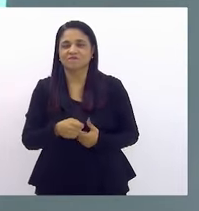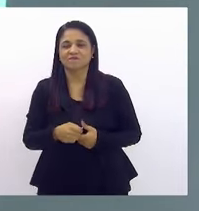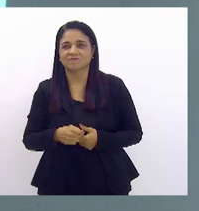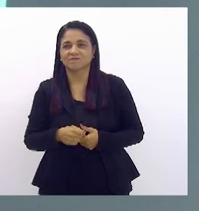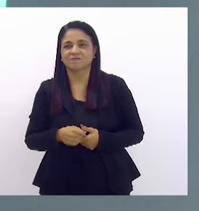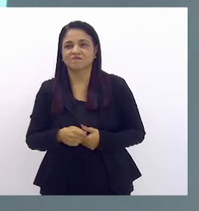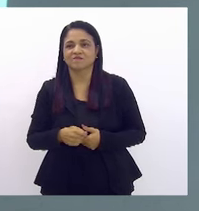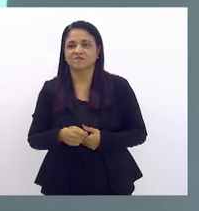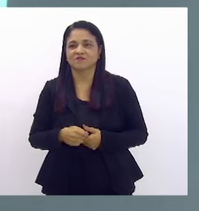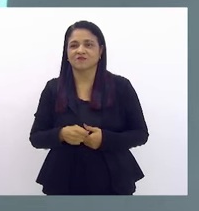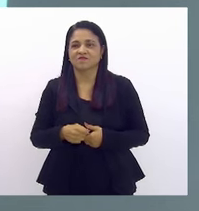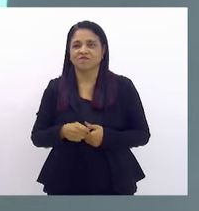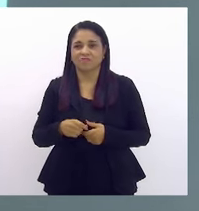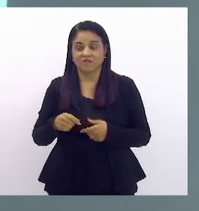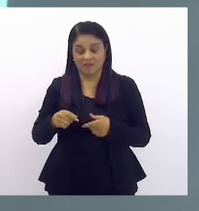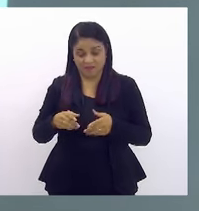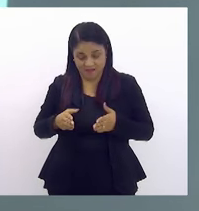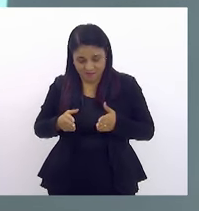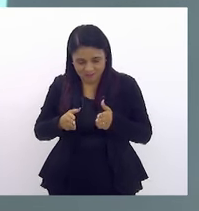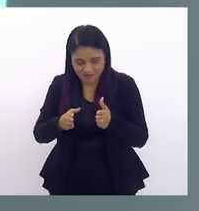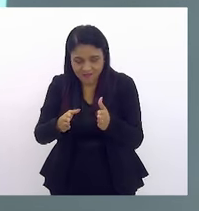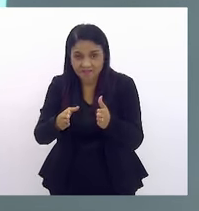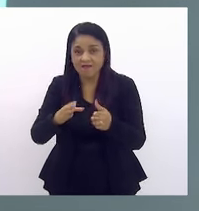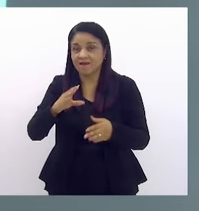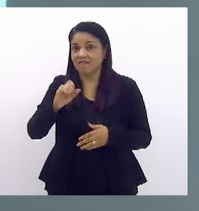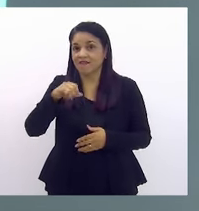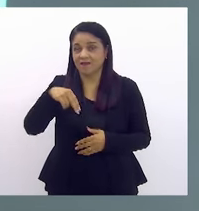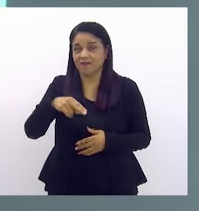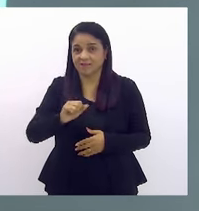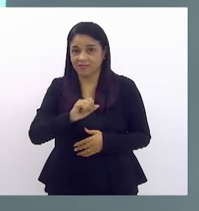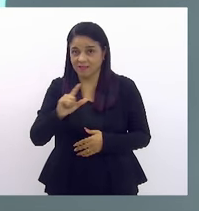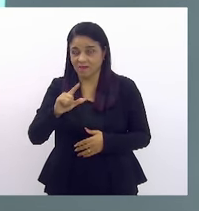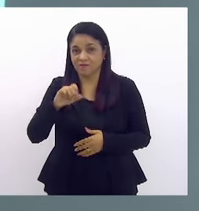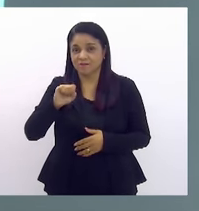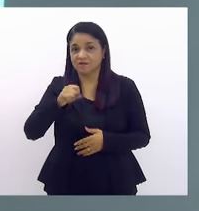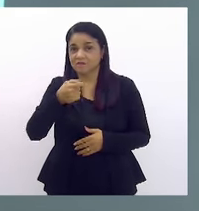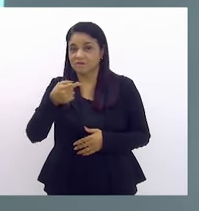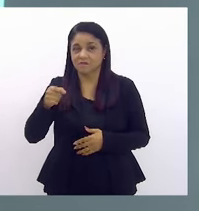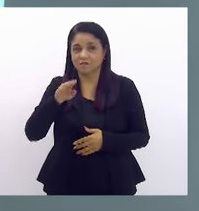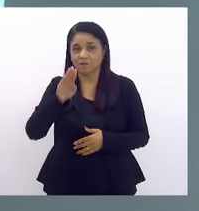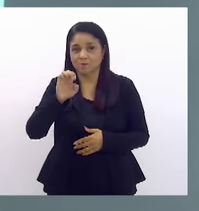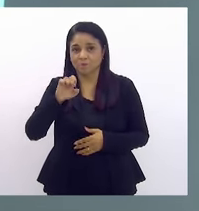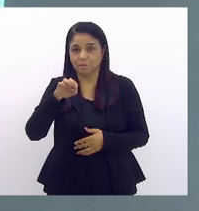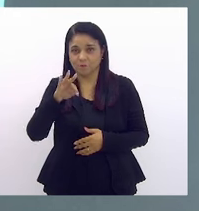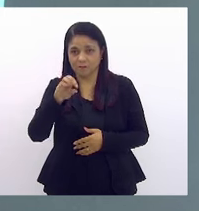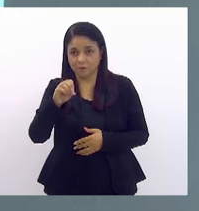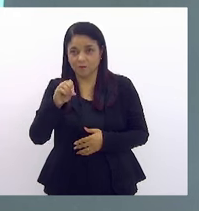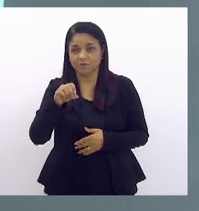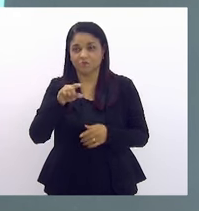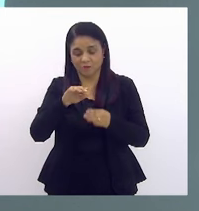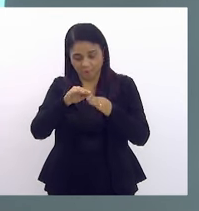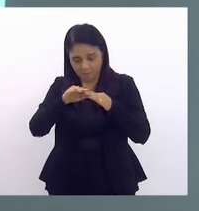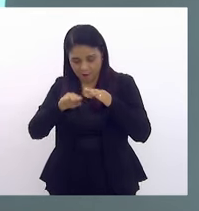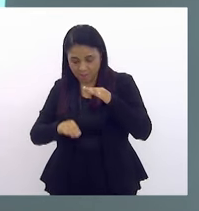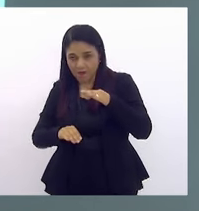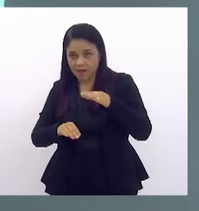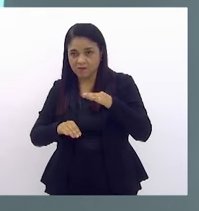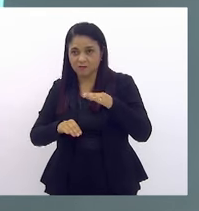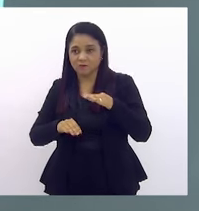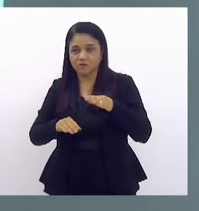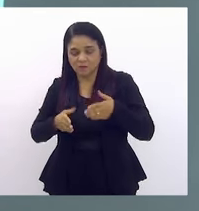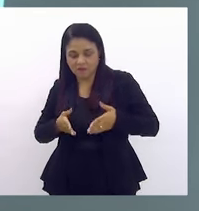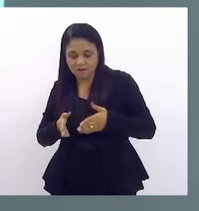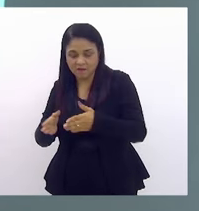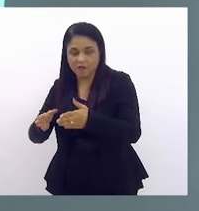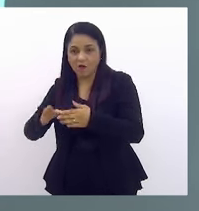aqui, ó. Esse é o canal de São Bento, tá? Quando vem para cá. Para cá, para baixo, é o canal da costa, aqui